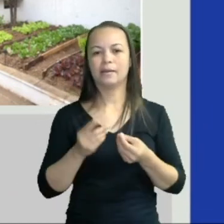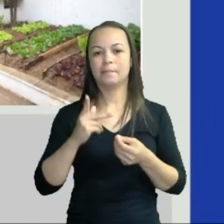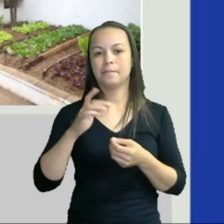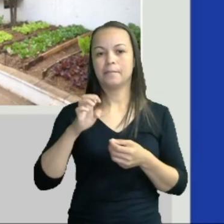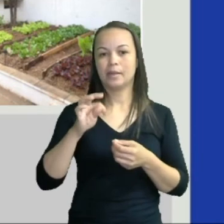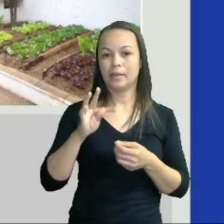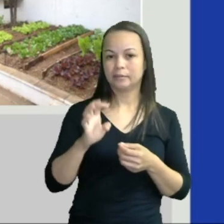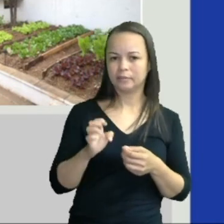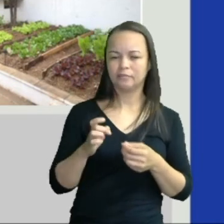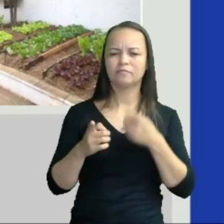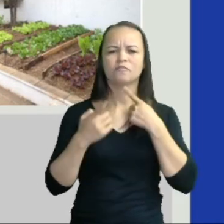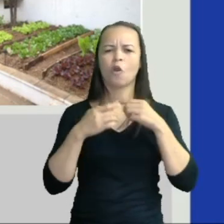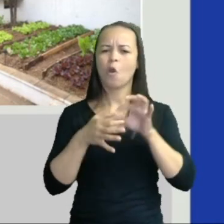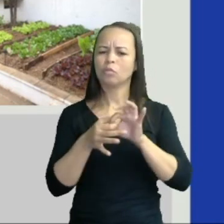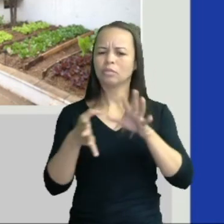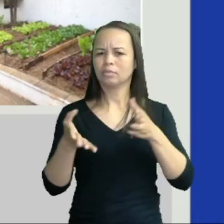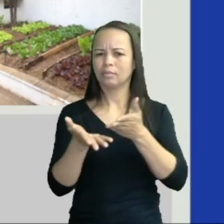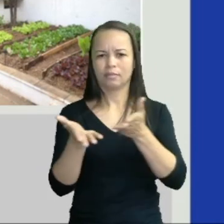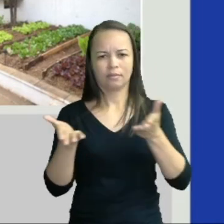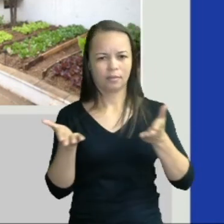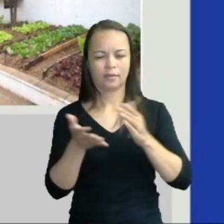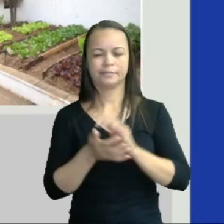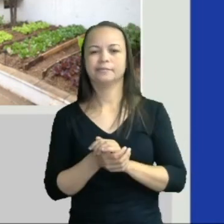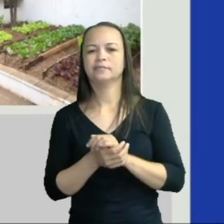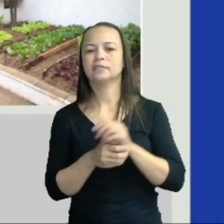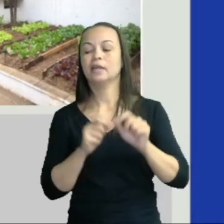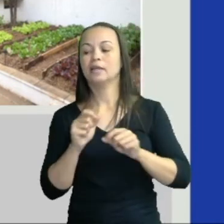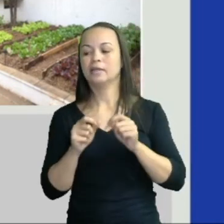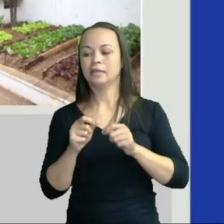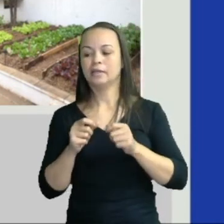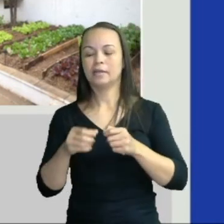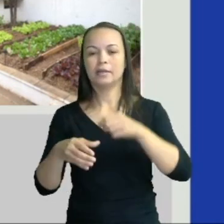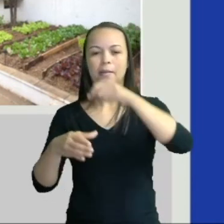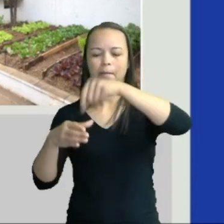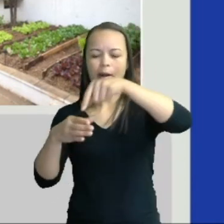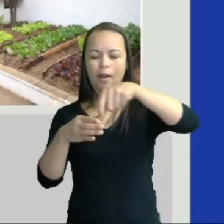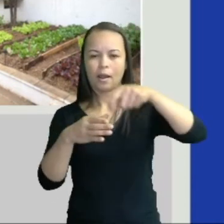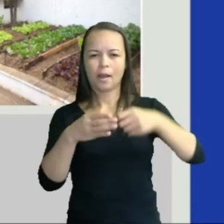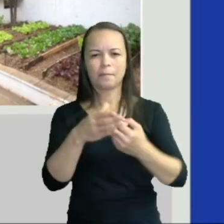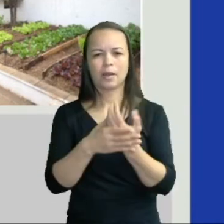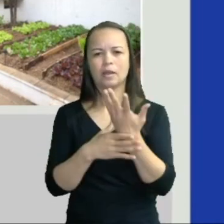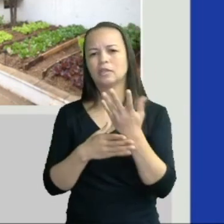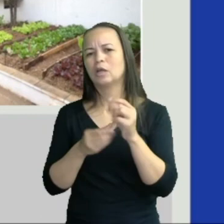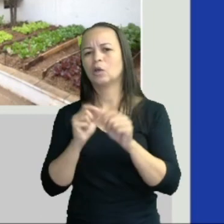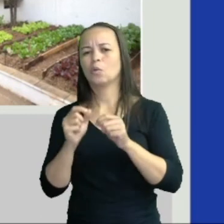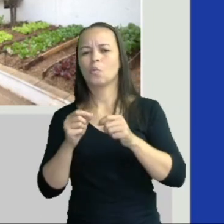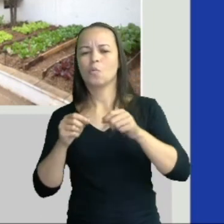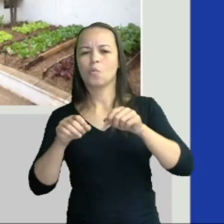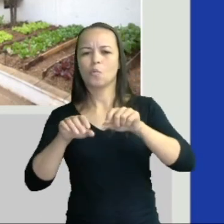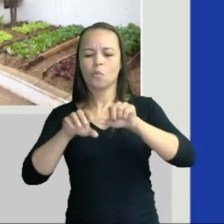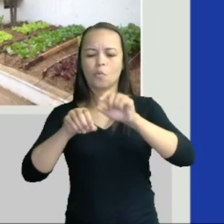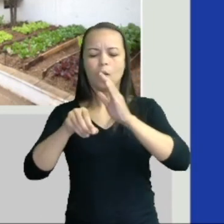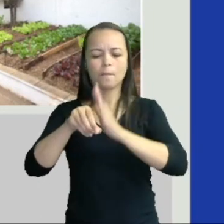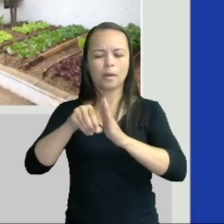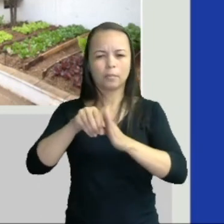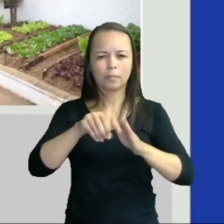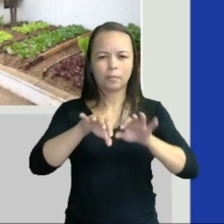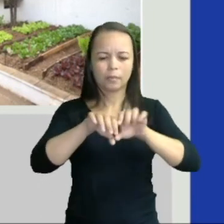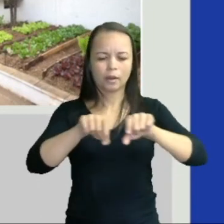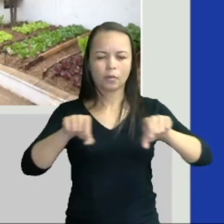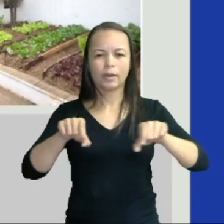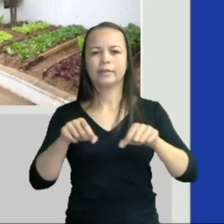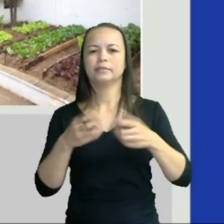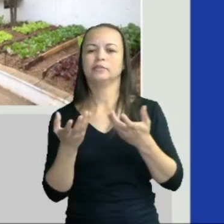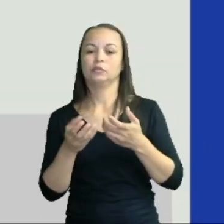Fique à vontade. E plantar, né, hortaliças ou até mesmo temperos, como coentro,